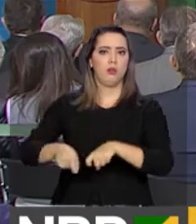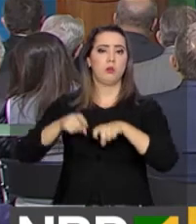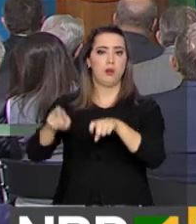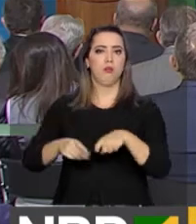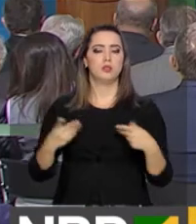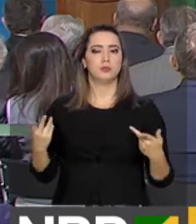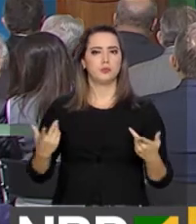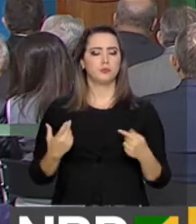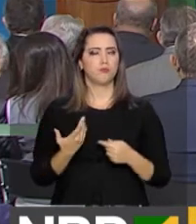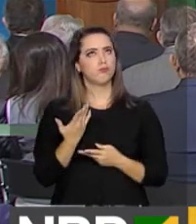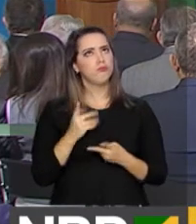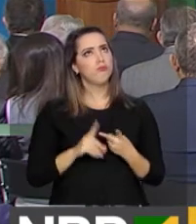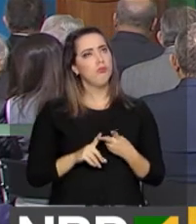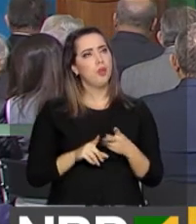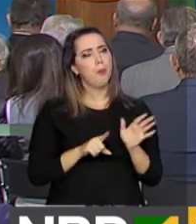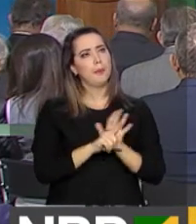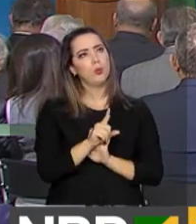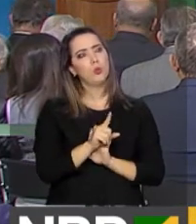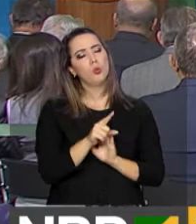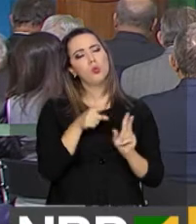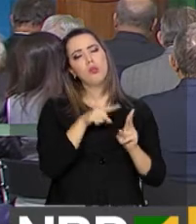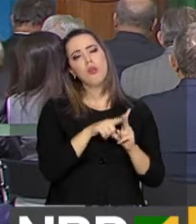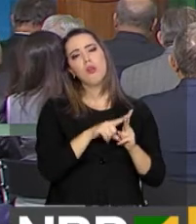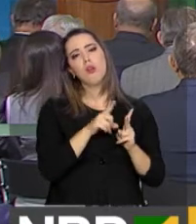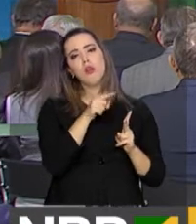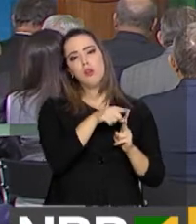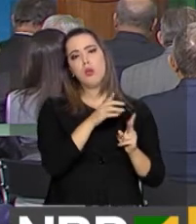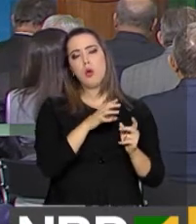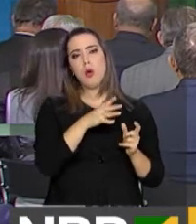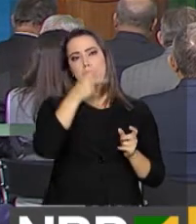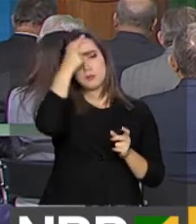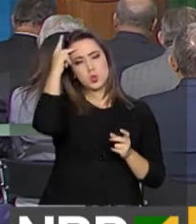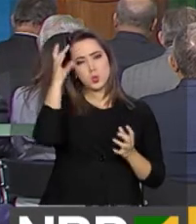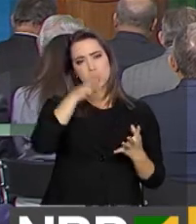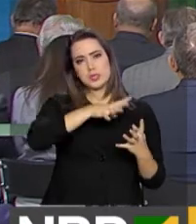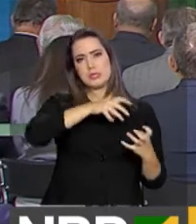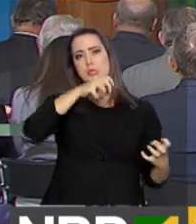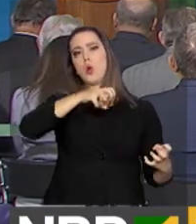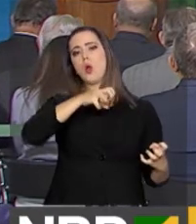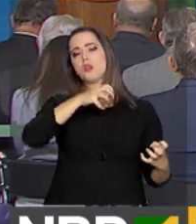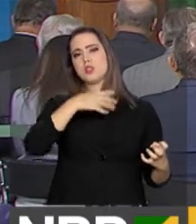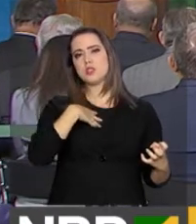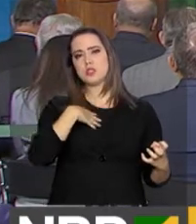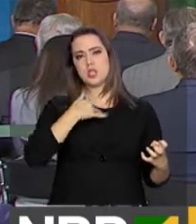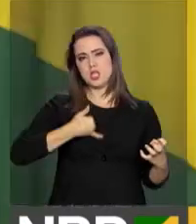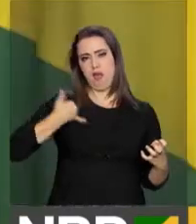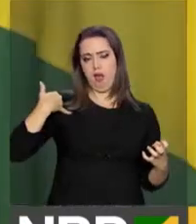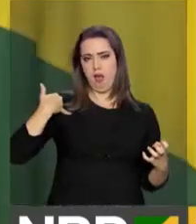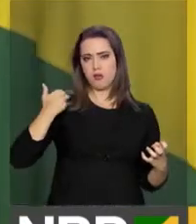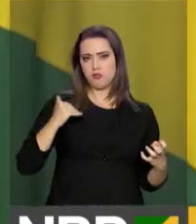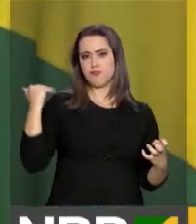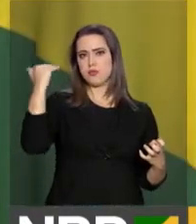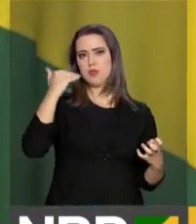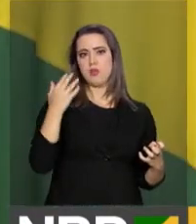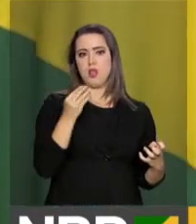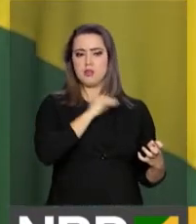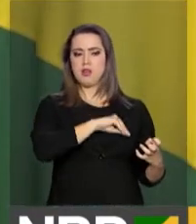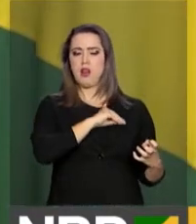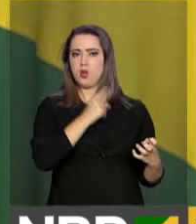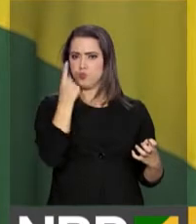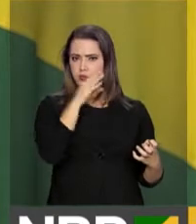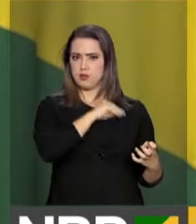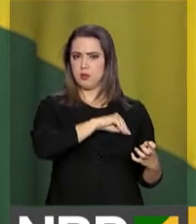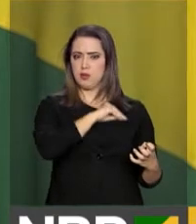porque os idosos aqueles pobres que chegam numa certa idade e recebe um salário mínimo